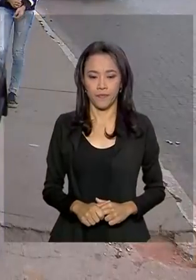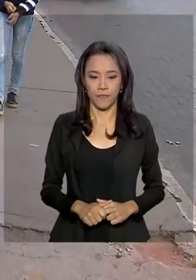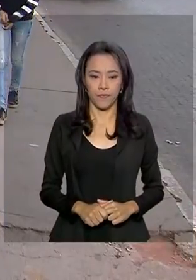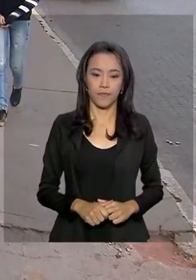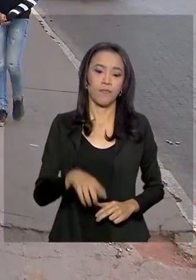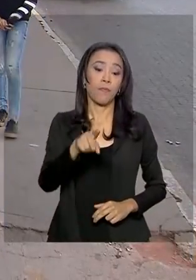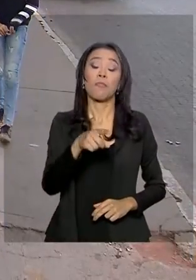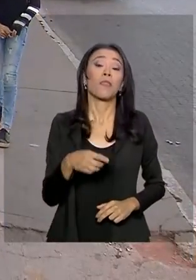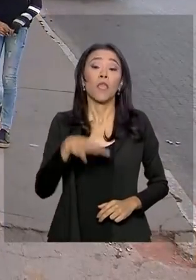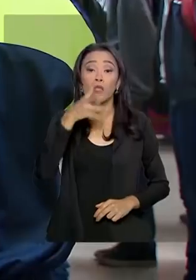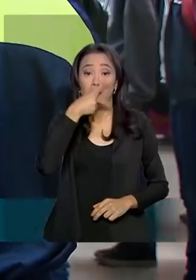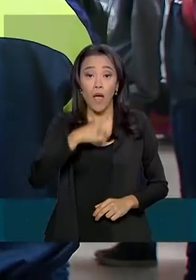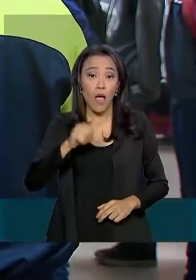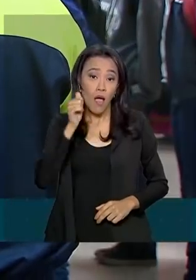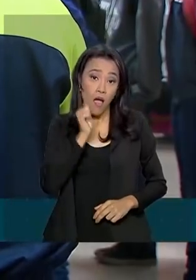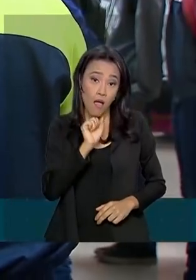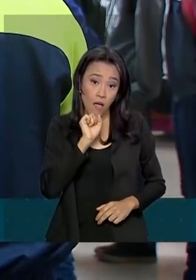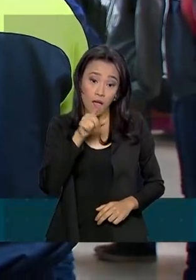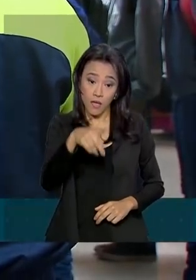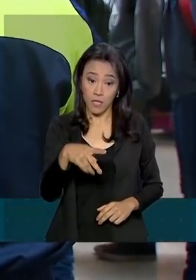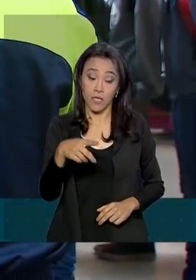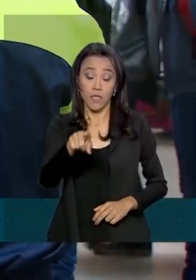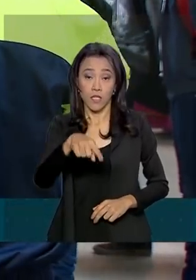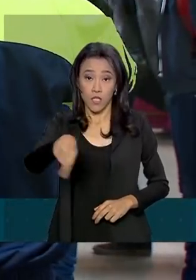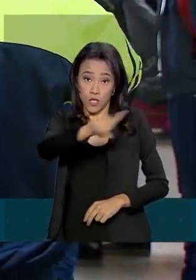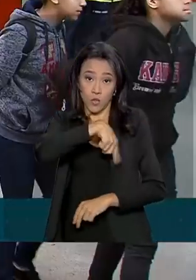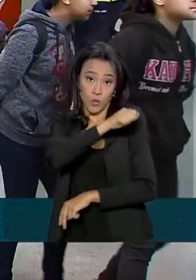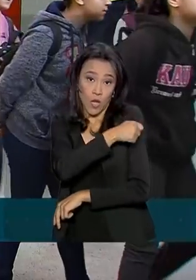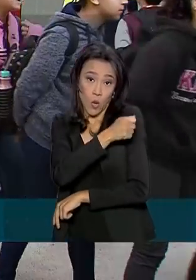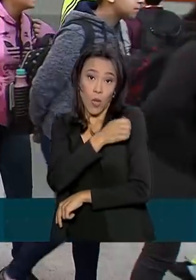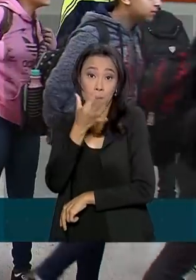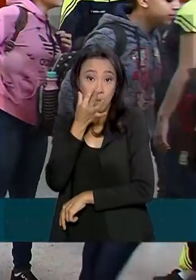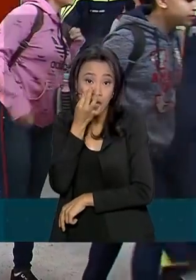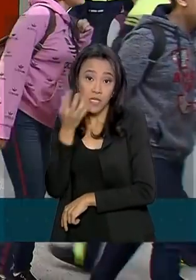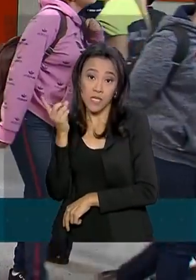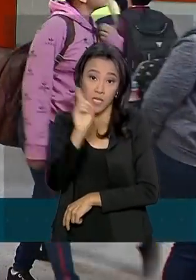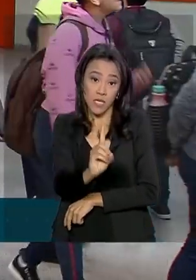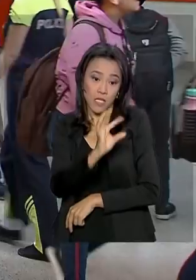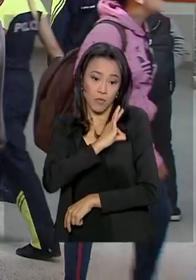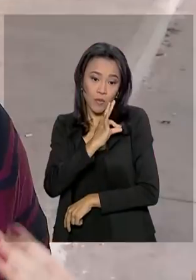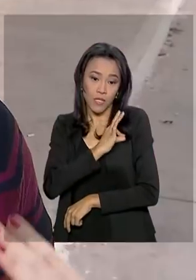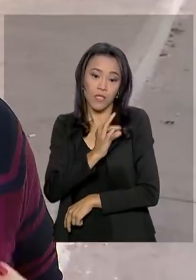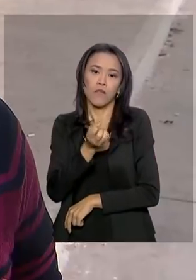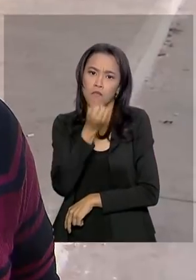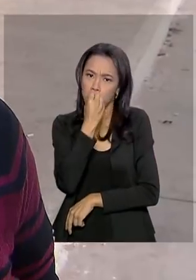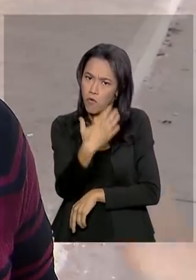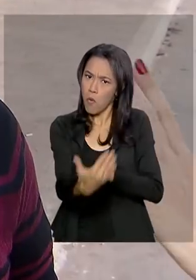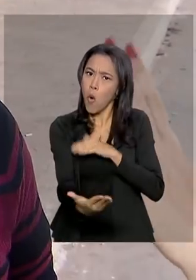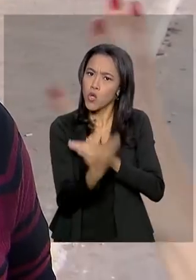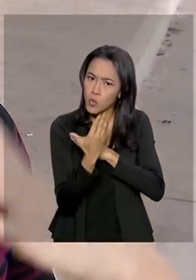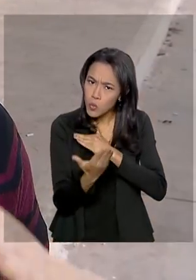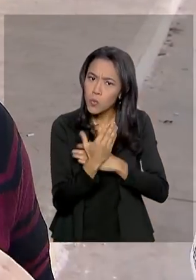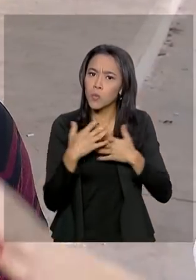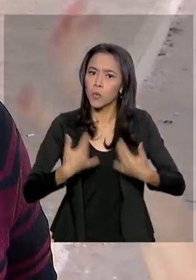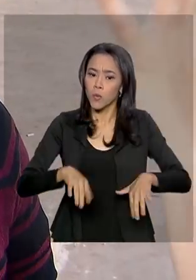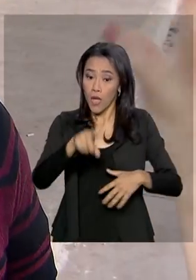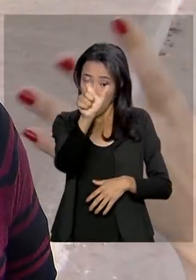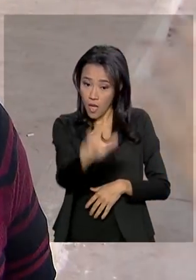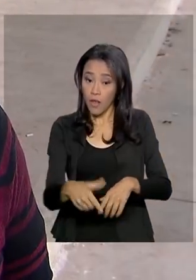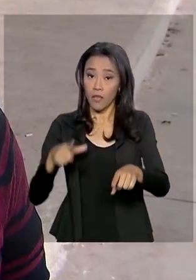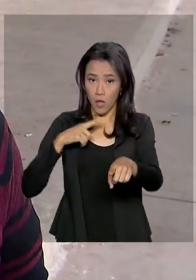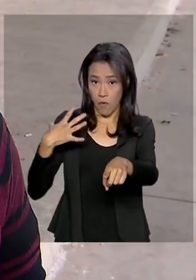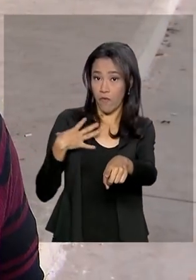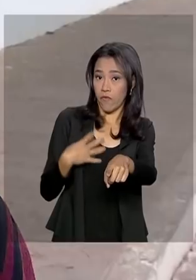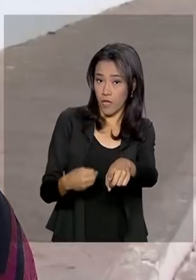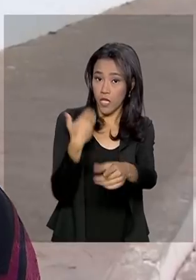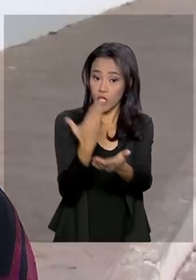Para os pais dos alunos, a presença dos policiais nas escolas só trouxe benefícios. A Janaína, que tem uma filha estudando no